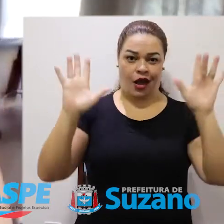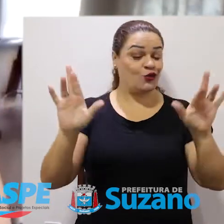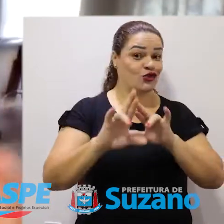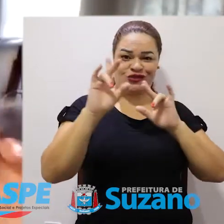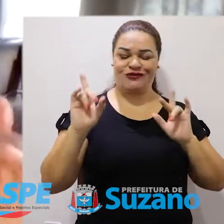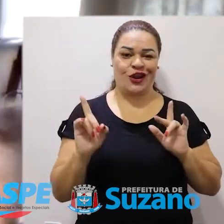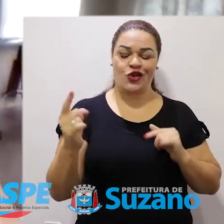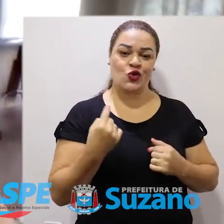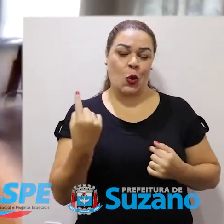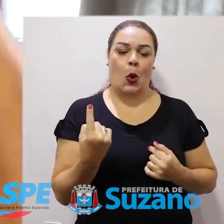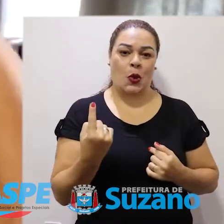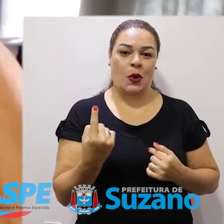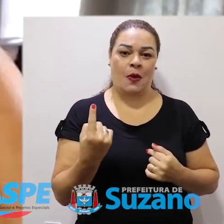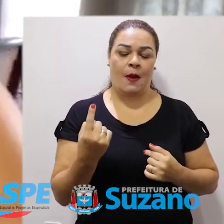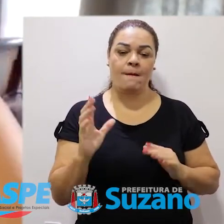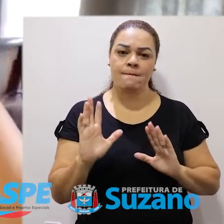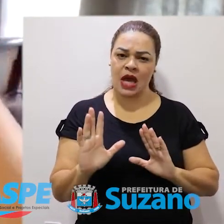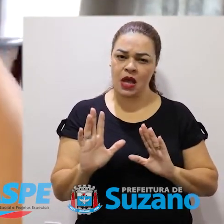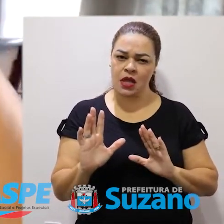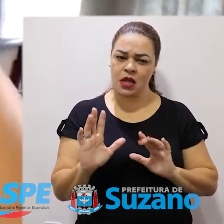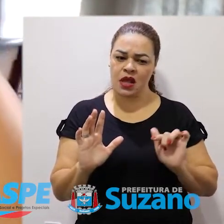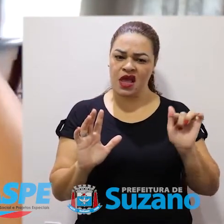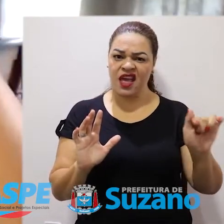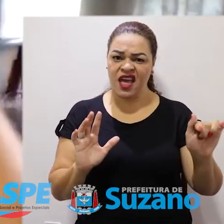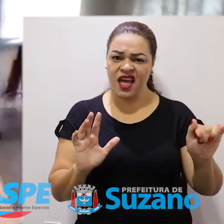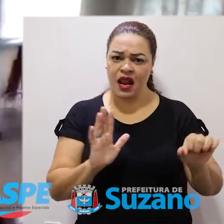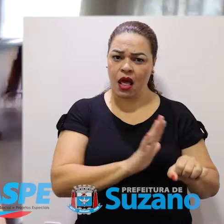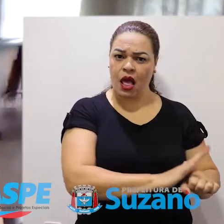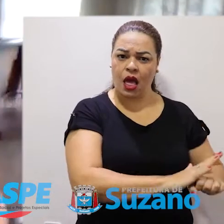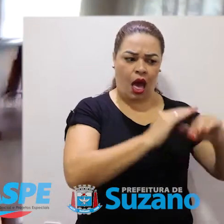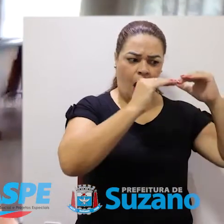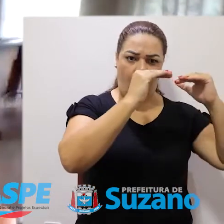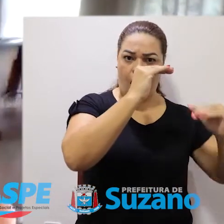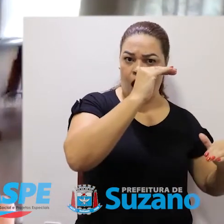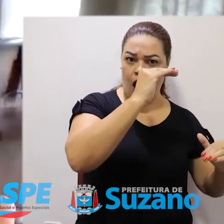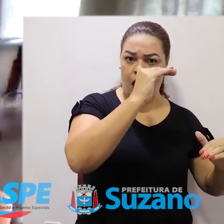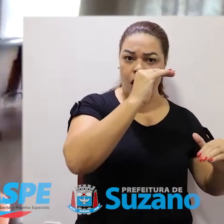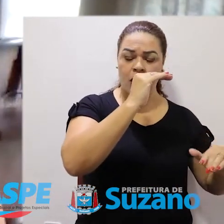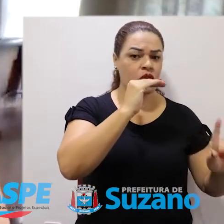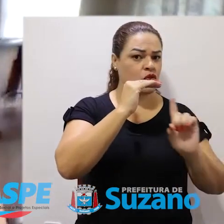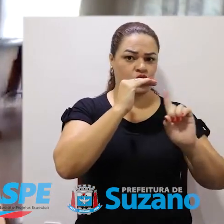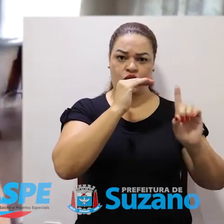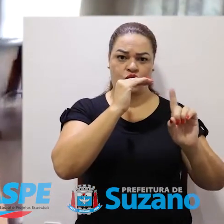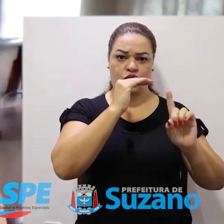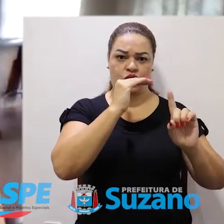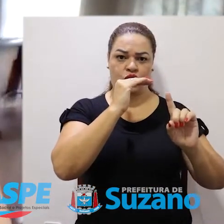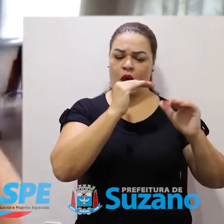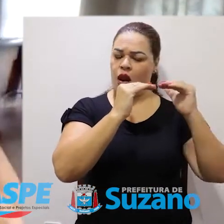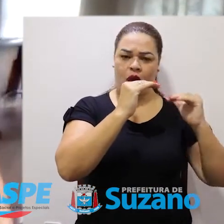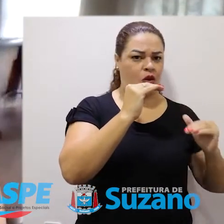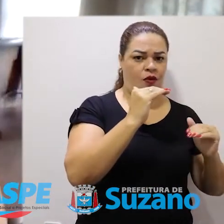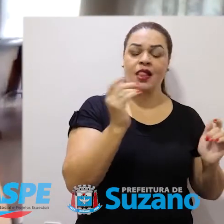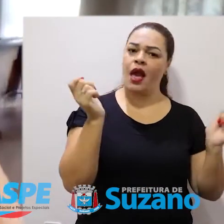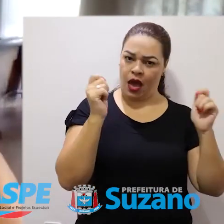Por conta disso, ele é diferente em termos... Ele é inferior? Não. Ele não é inferior,